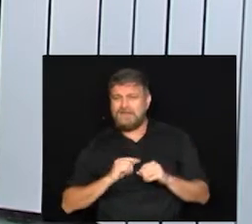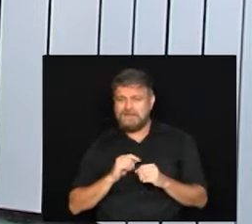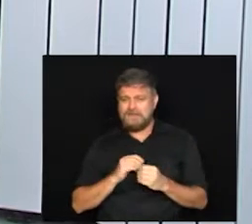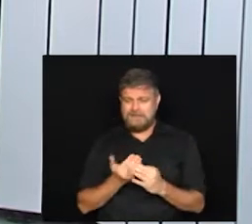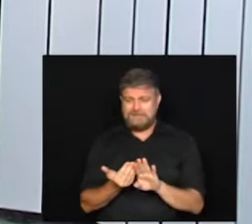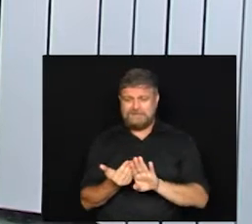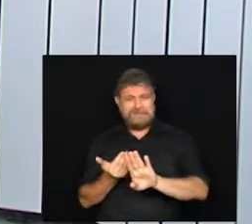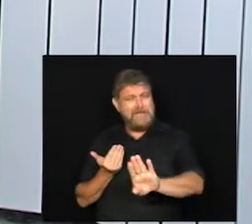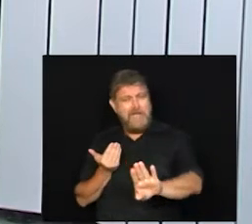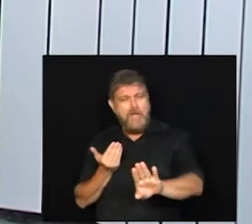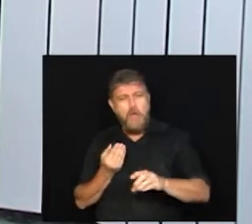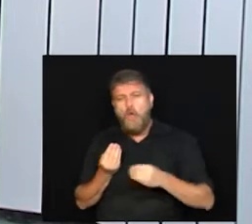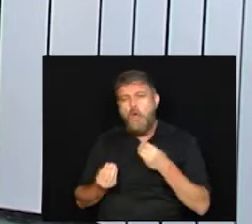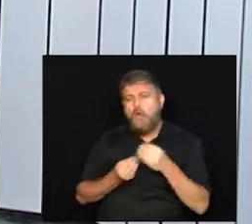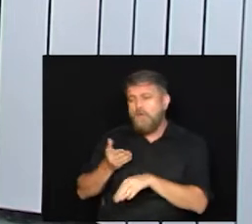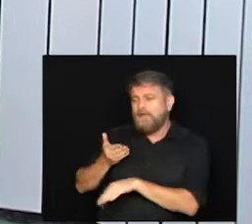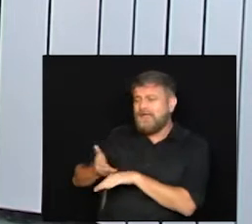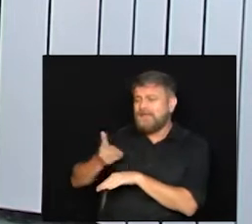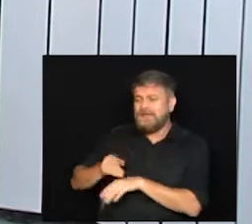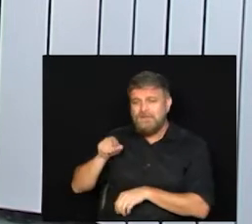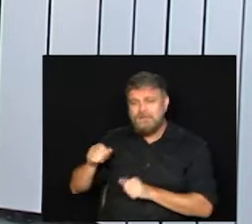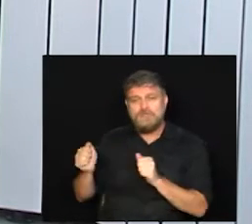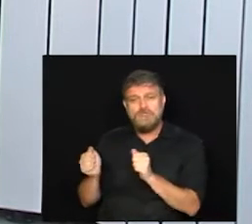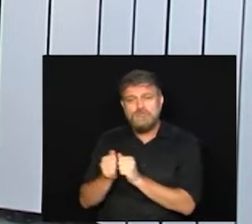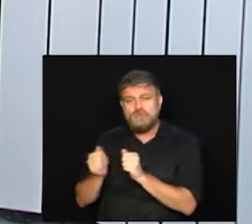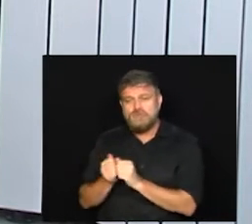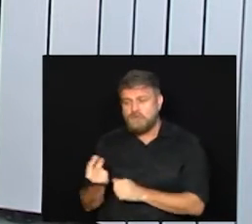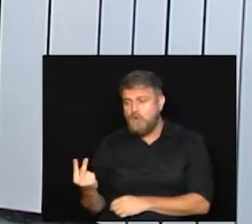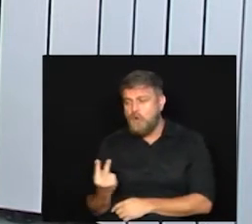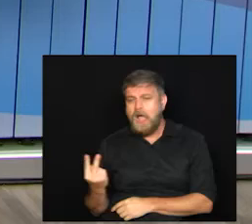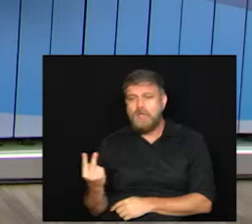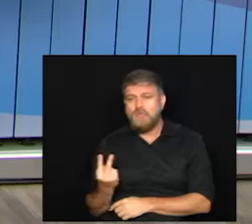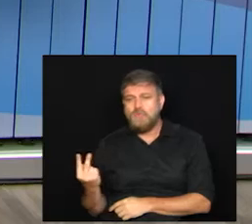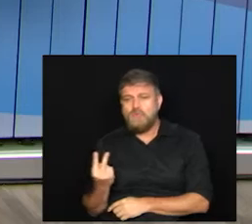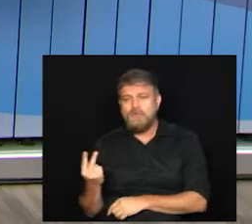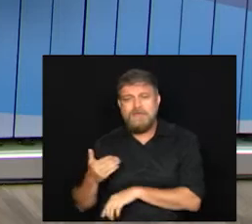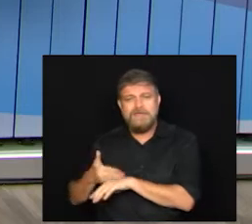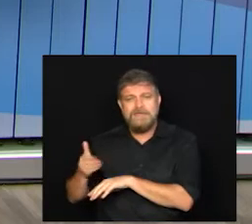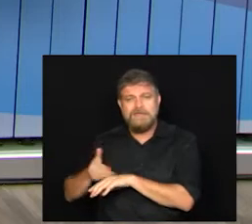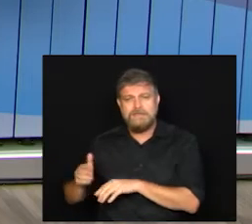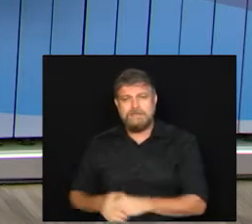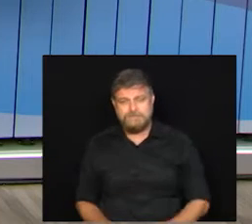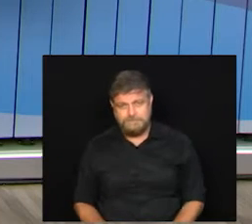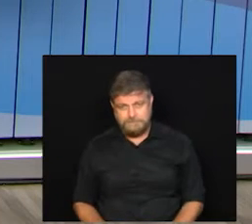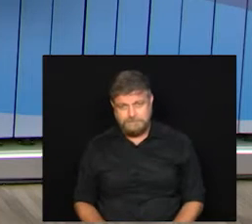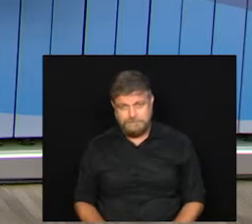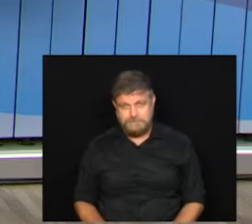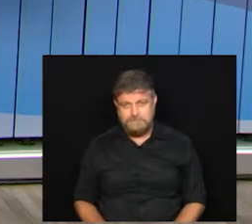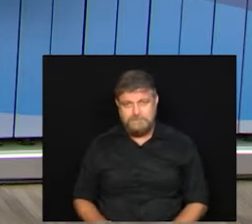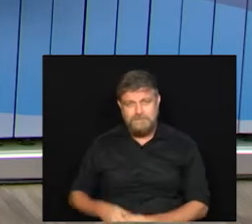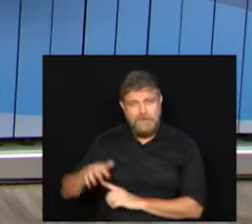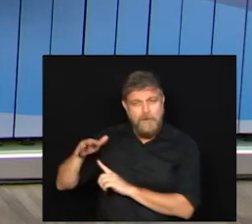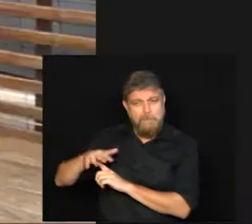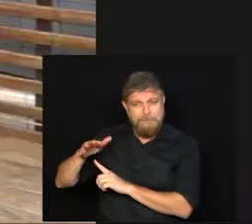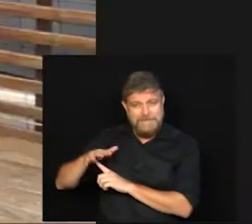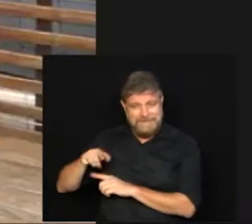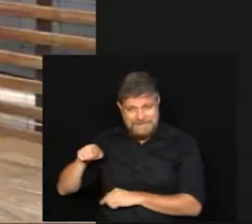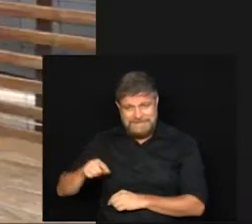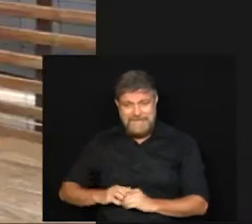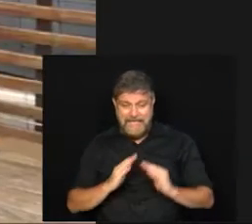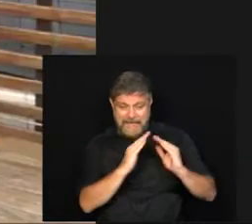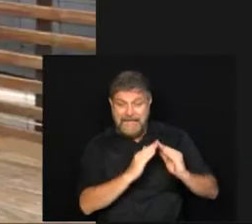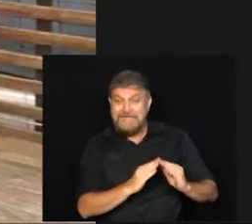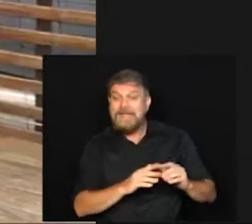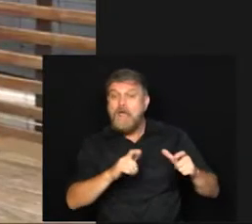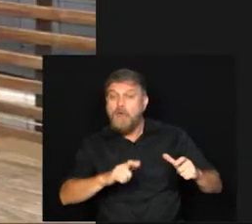dupla. Como é que é o dia a dia você com a sua dupla? O Paraná, meu parceiro, ele mora em Brasília, né? Então,